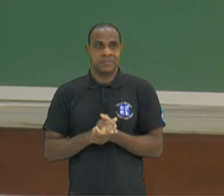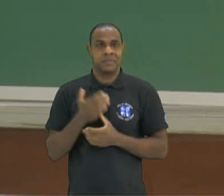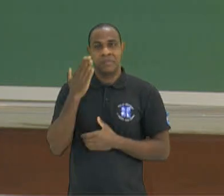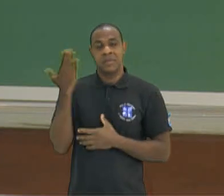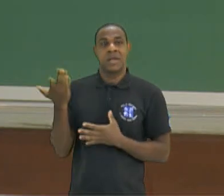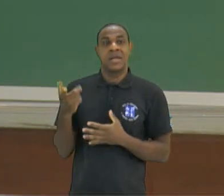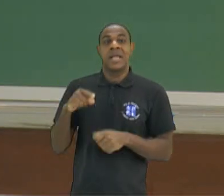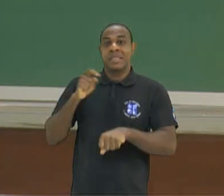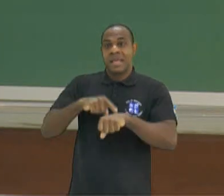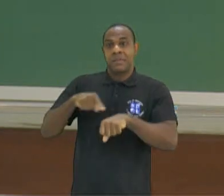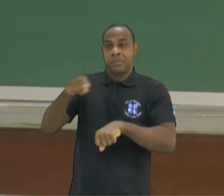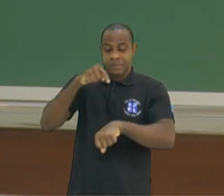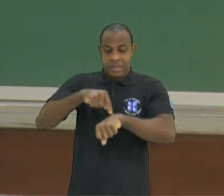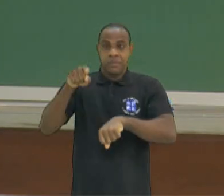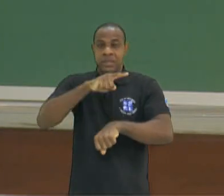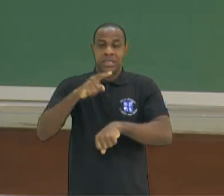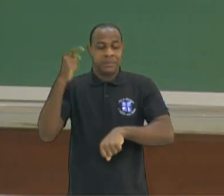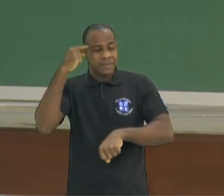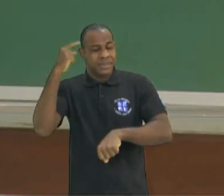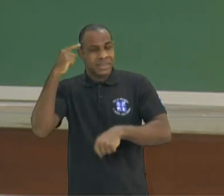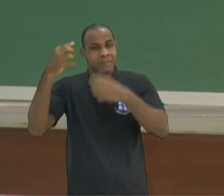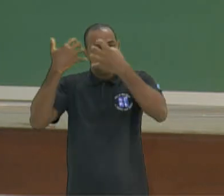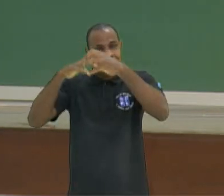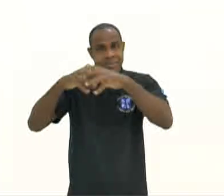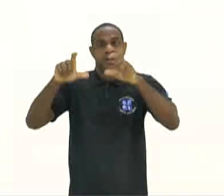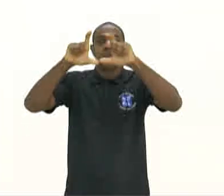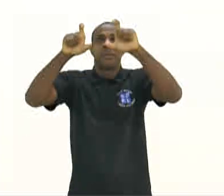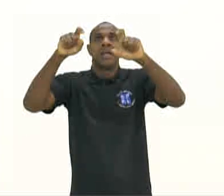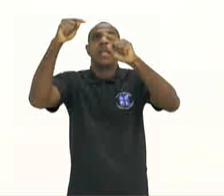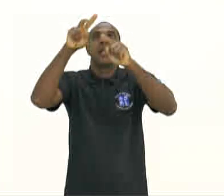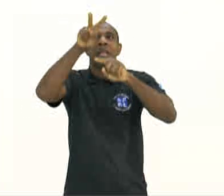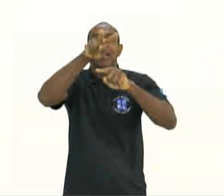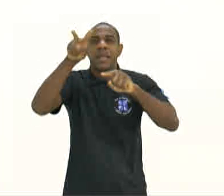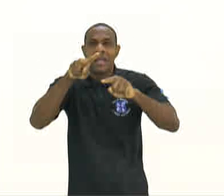dar um tempinho para vocês pensarem, a informação está à disposição e já retornamos.